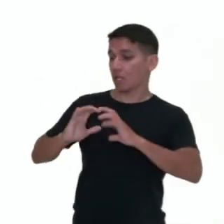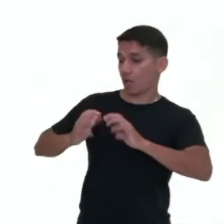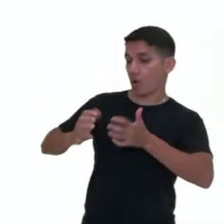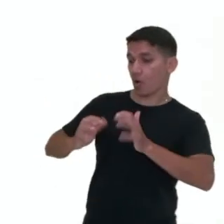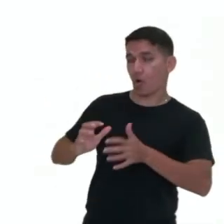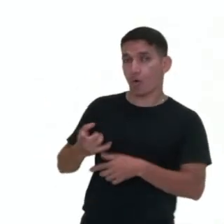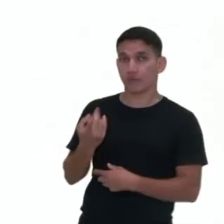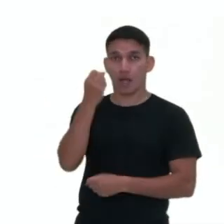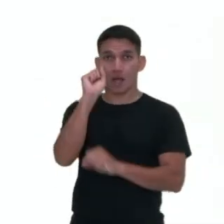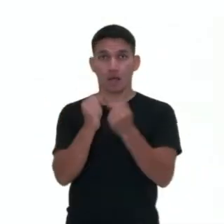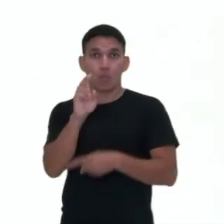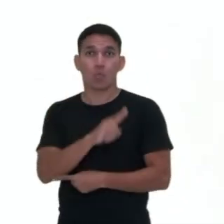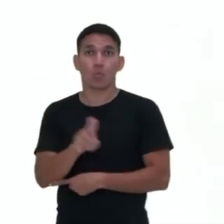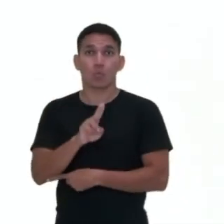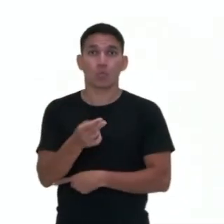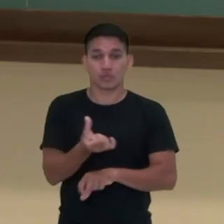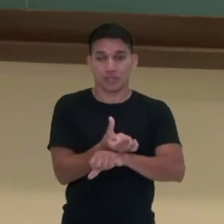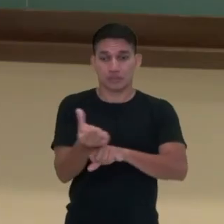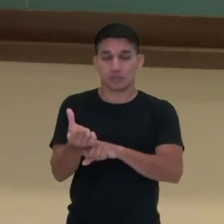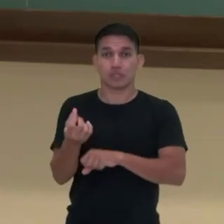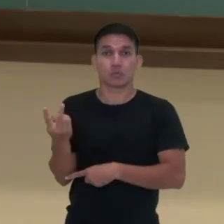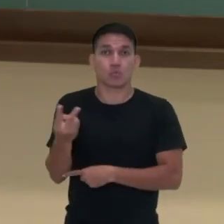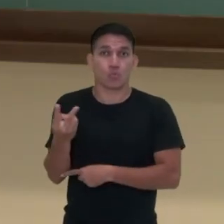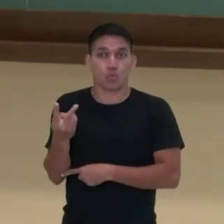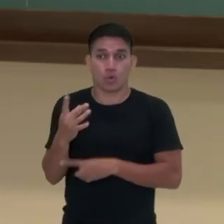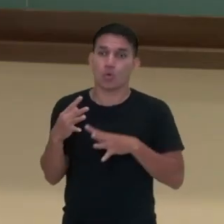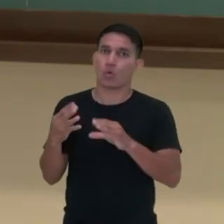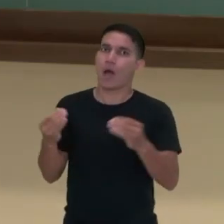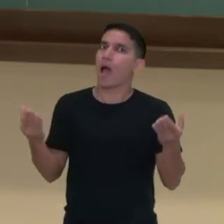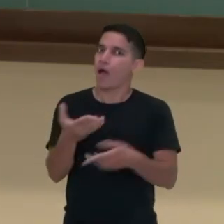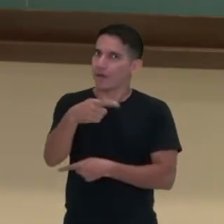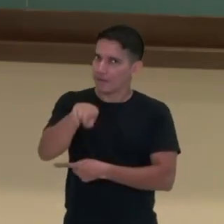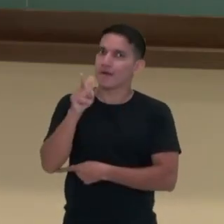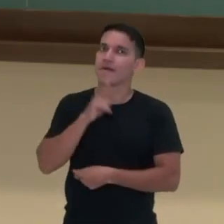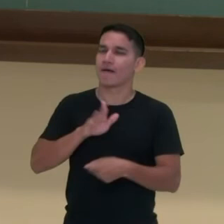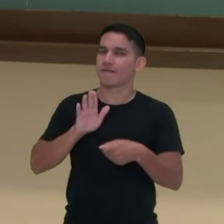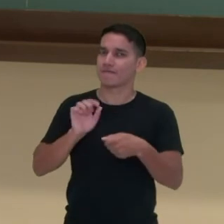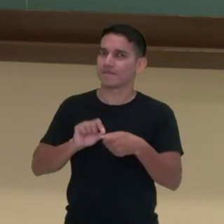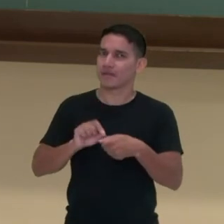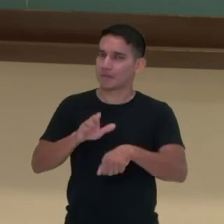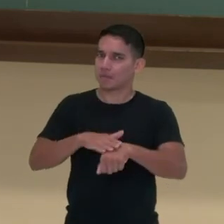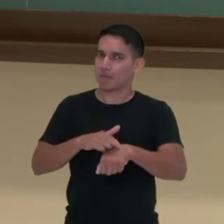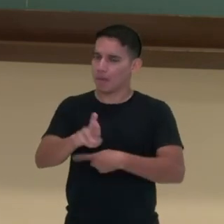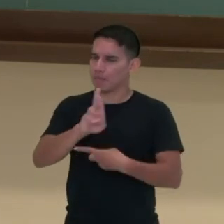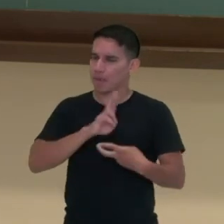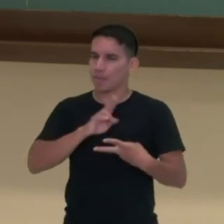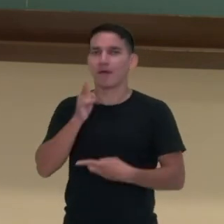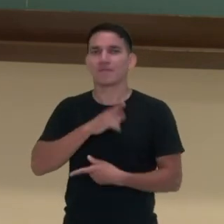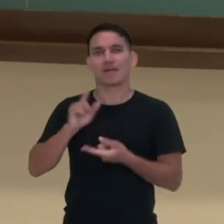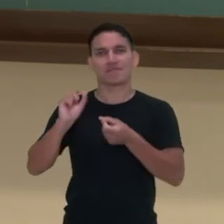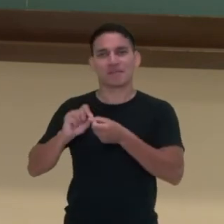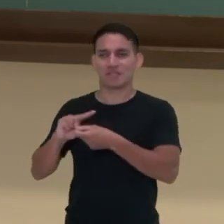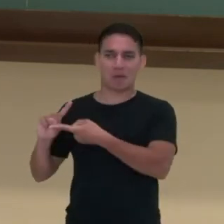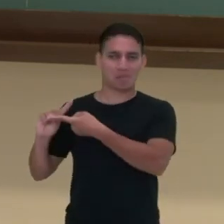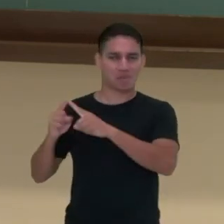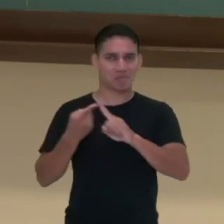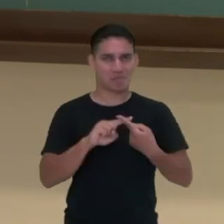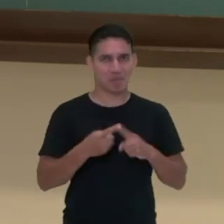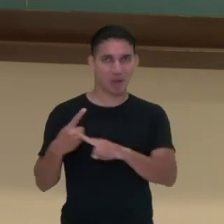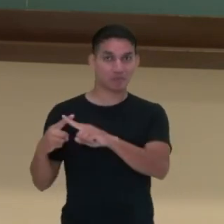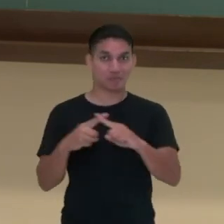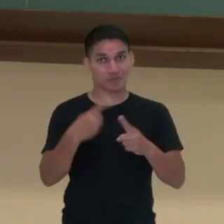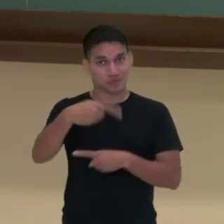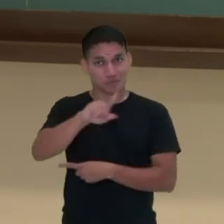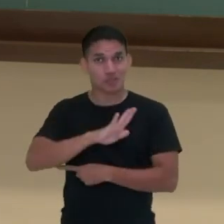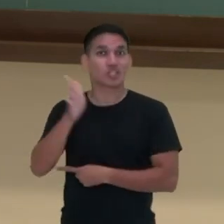utilizará no segundo semestre inteiro? Então agora vocês vão responder essas duas perguntas para mim, fazendo a multiplicação das duas matrizes que